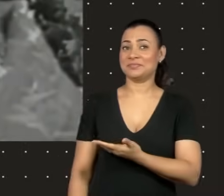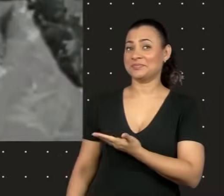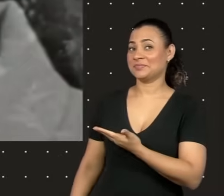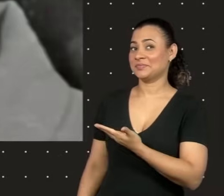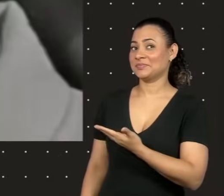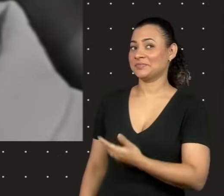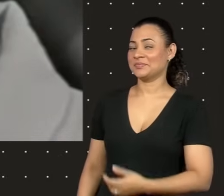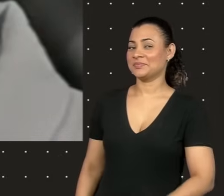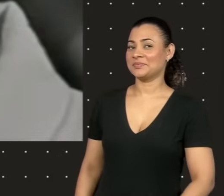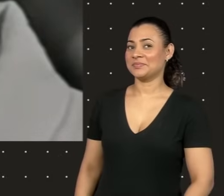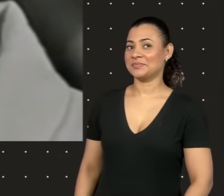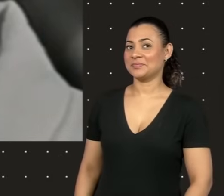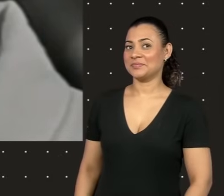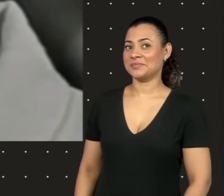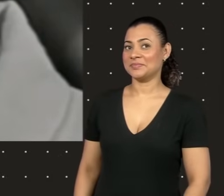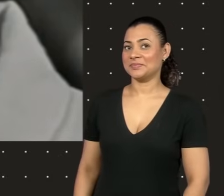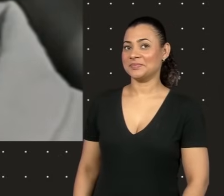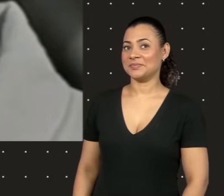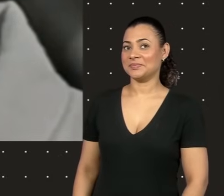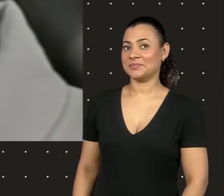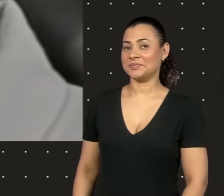Mon amour,